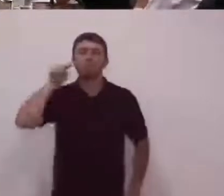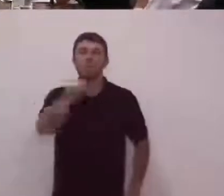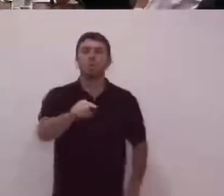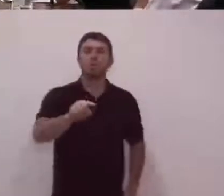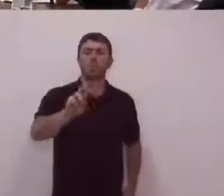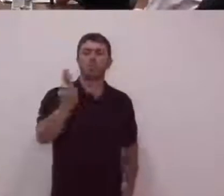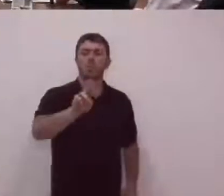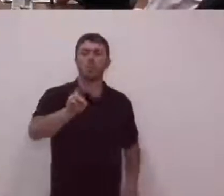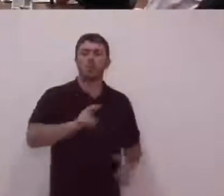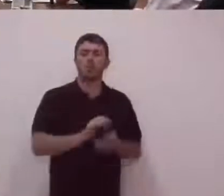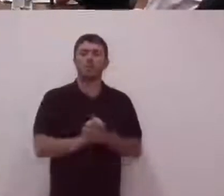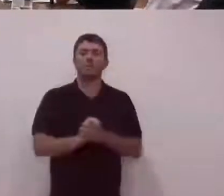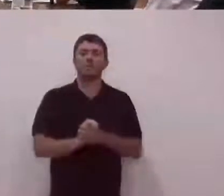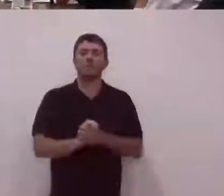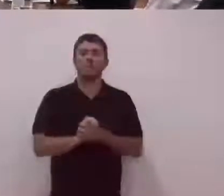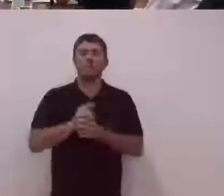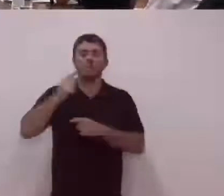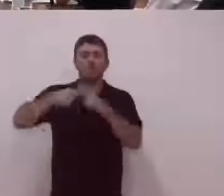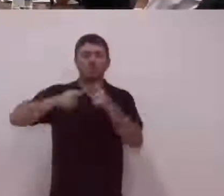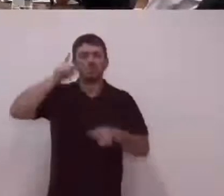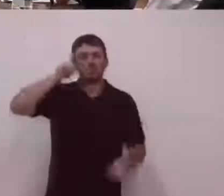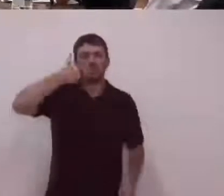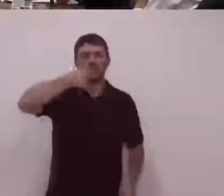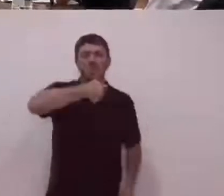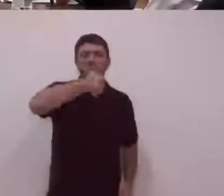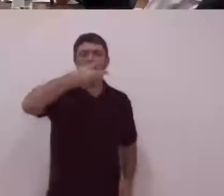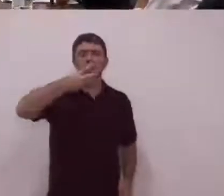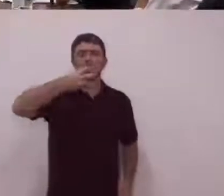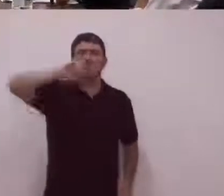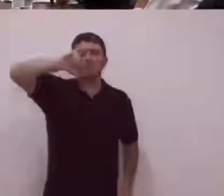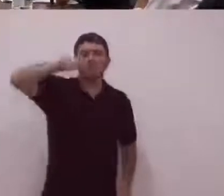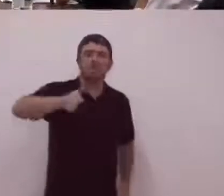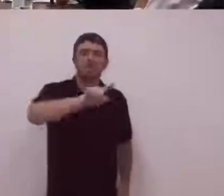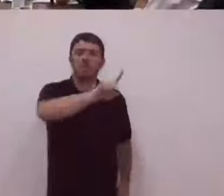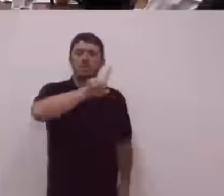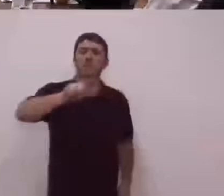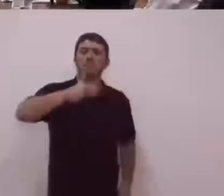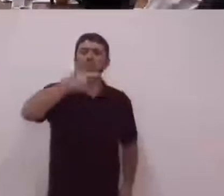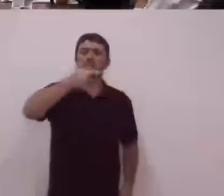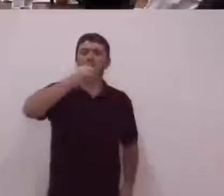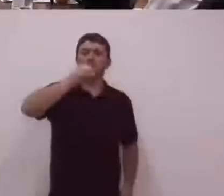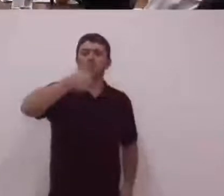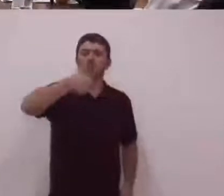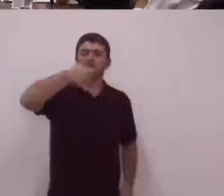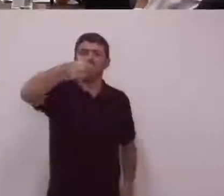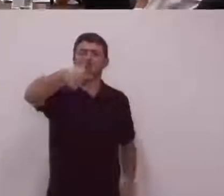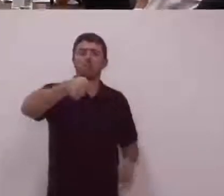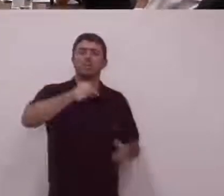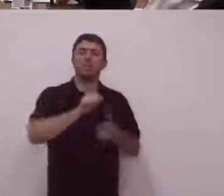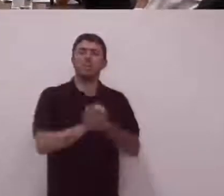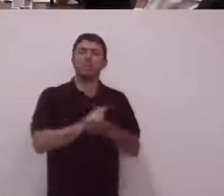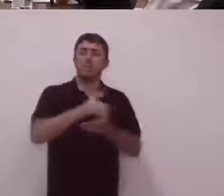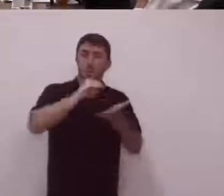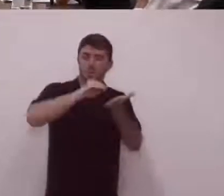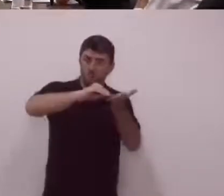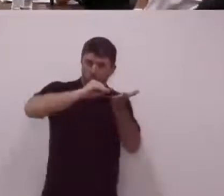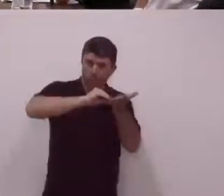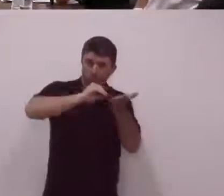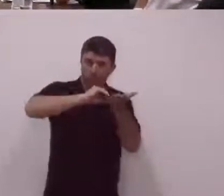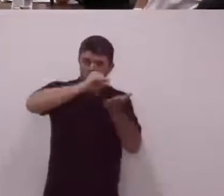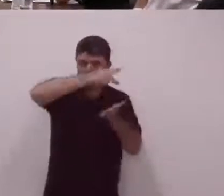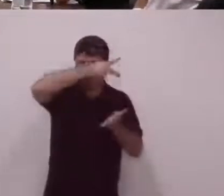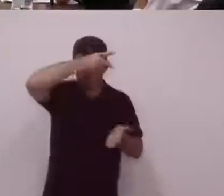2017, o então Secretário Municipal de Transporte e Defesa Social, Sr. Alcídio Vendemiat Jr., informou